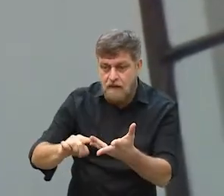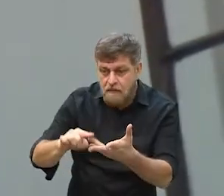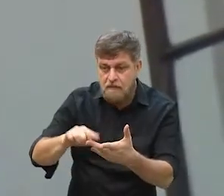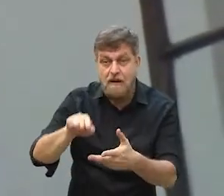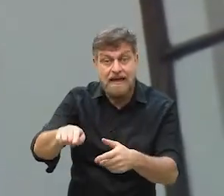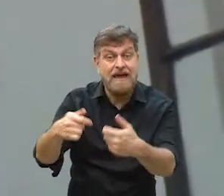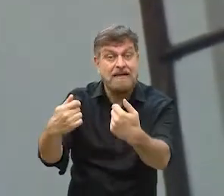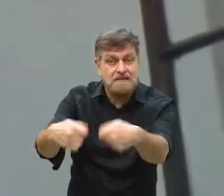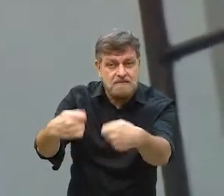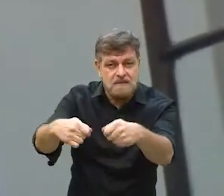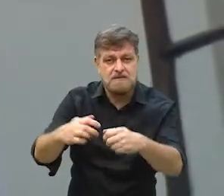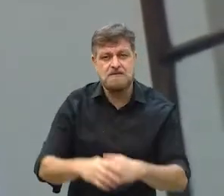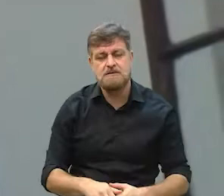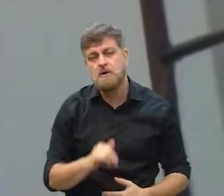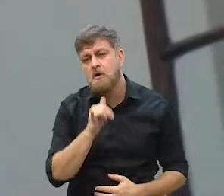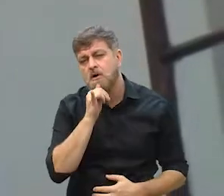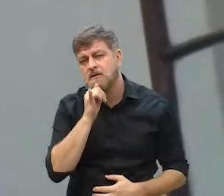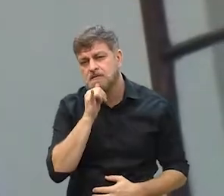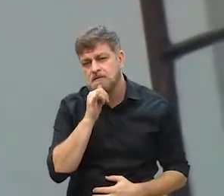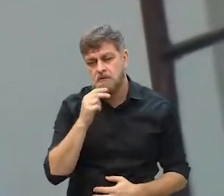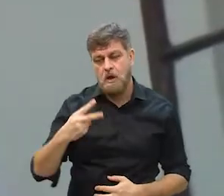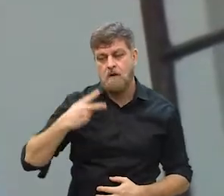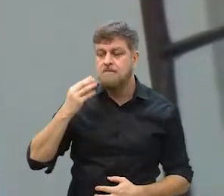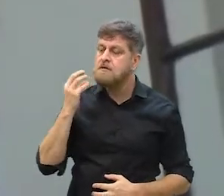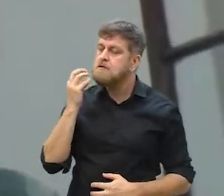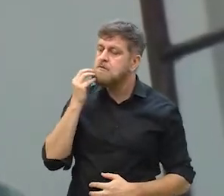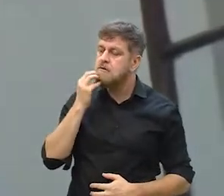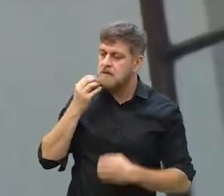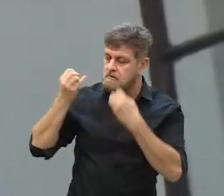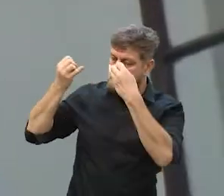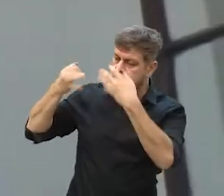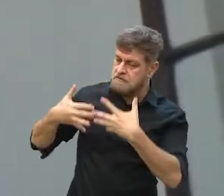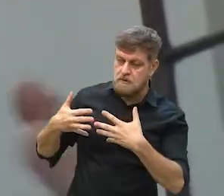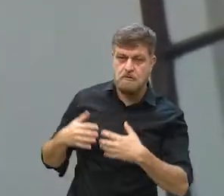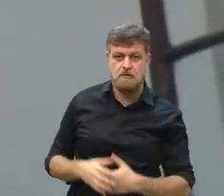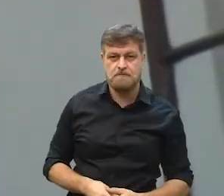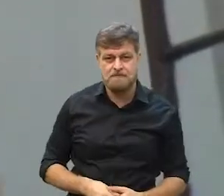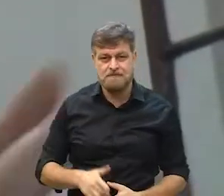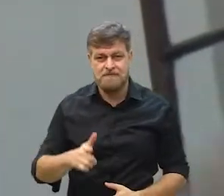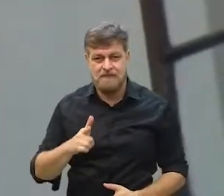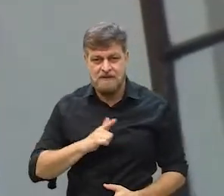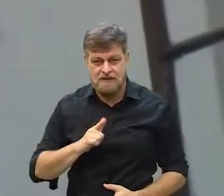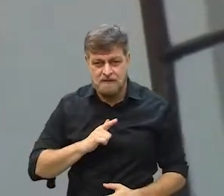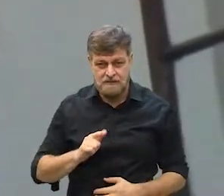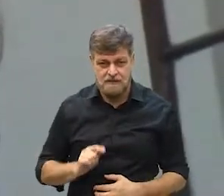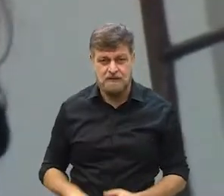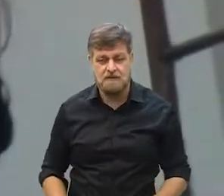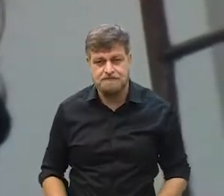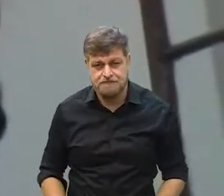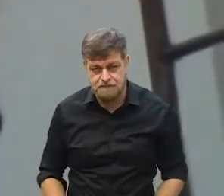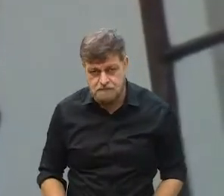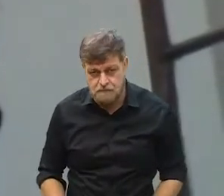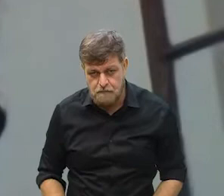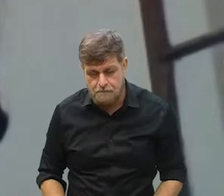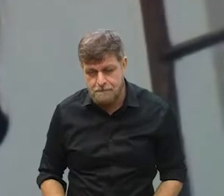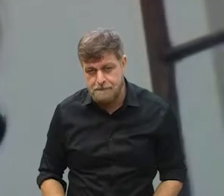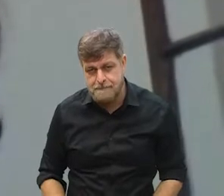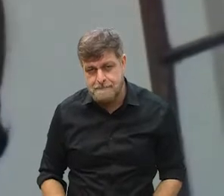necessidades. Como o vereador Igor levantou, da unidade que chega